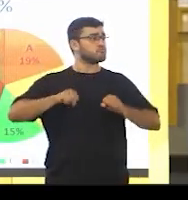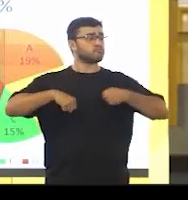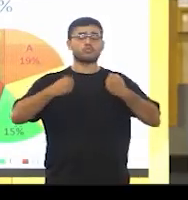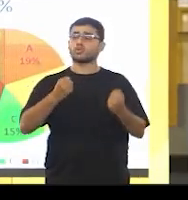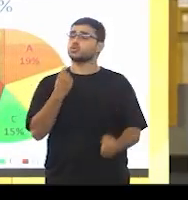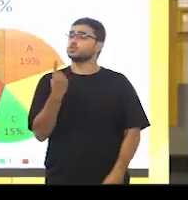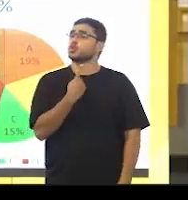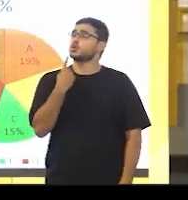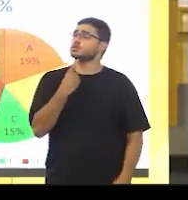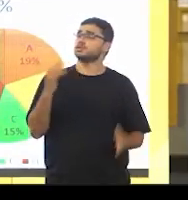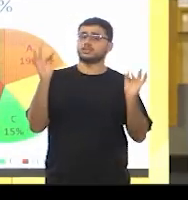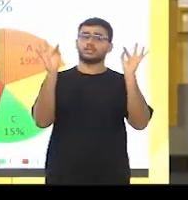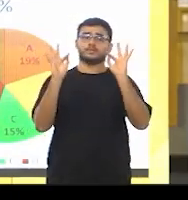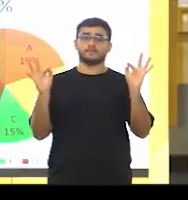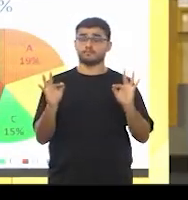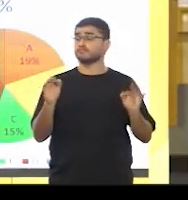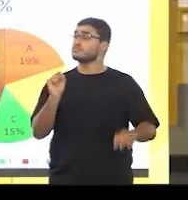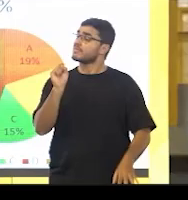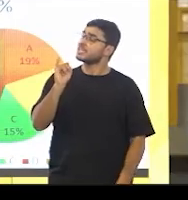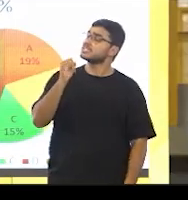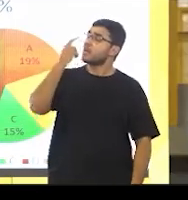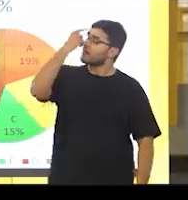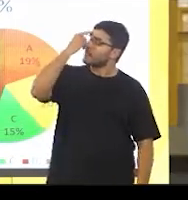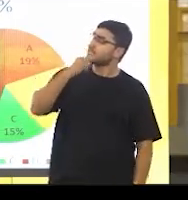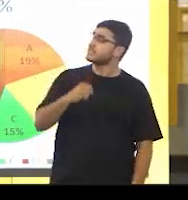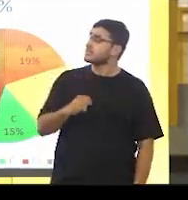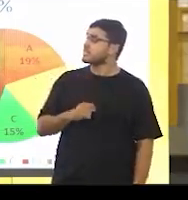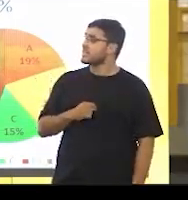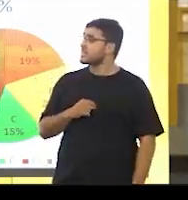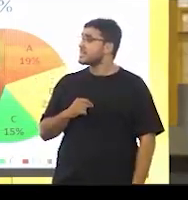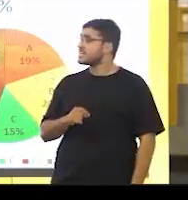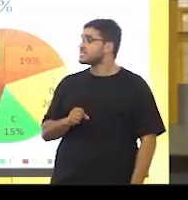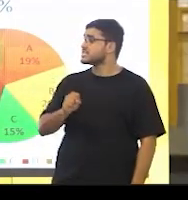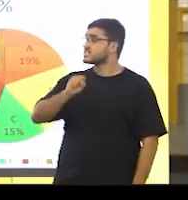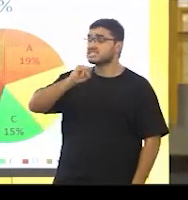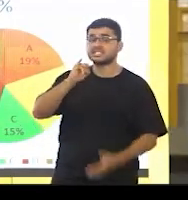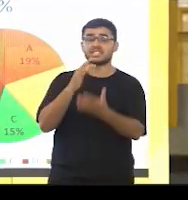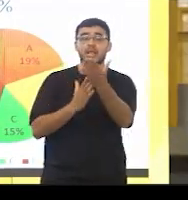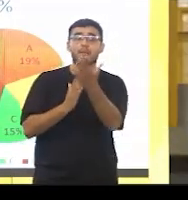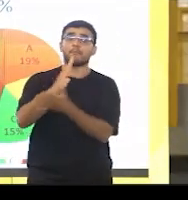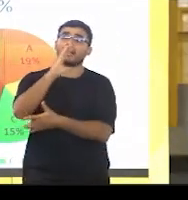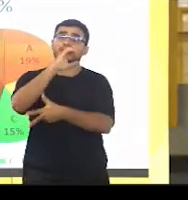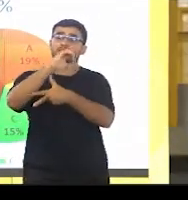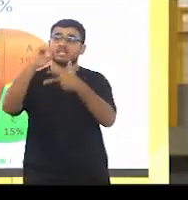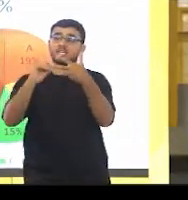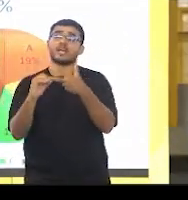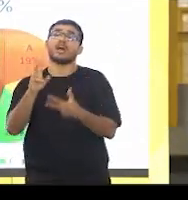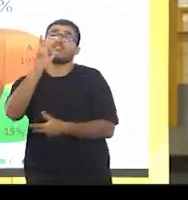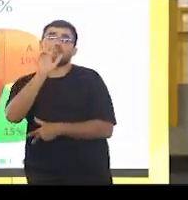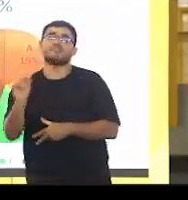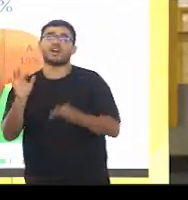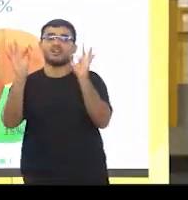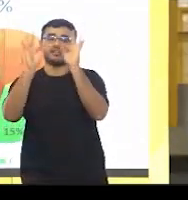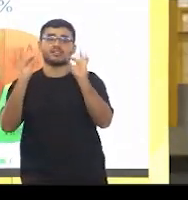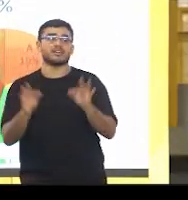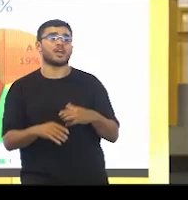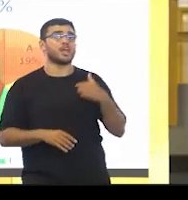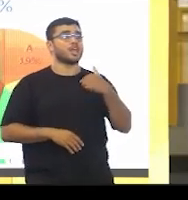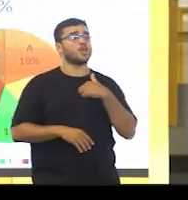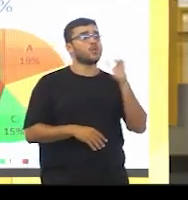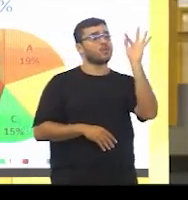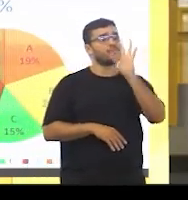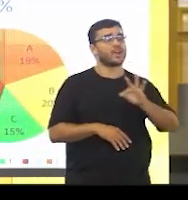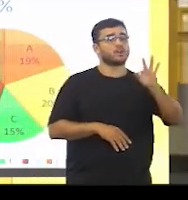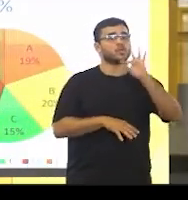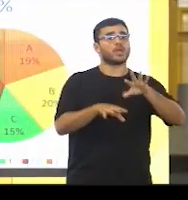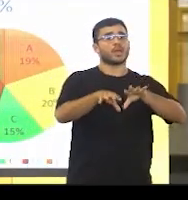é de você mesmo. Sabe aquela pessoa que diz assim, ó, eu vou ser feliz quando eu passar no Enem. Não, eu vou ser feliz quando eu terminar a faculdade. Não, eu vou ser